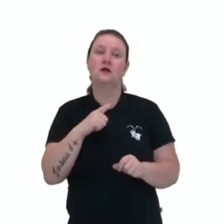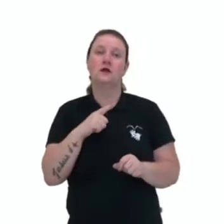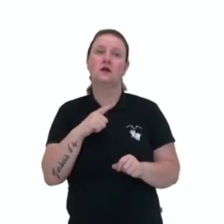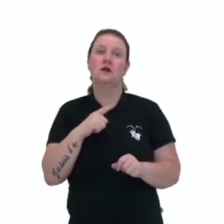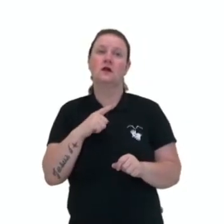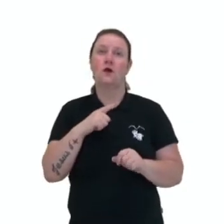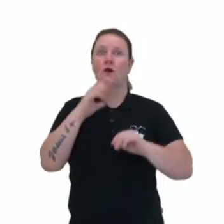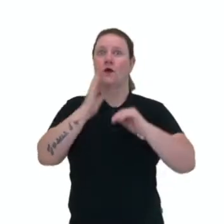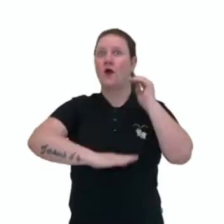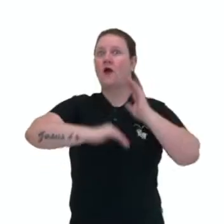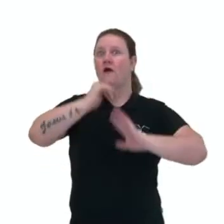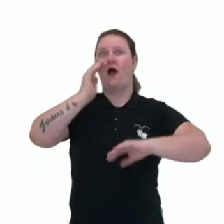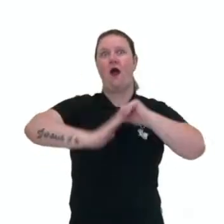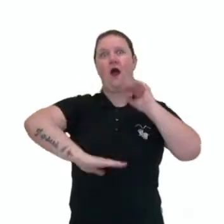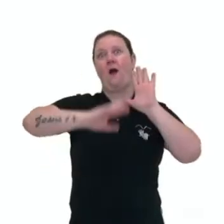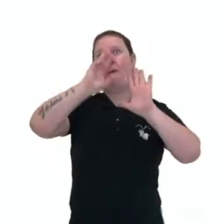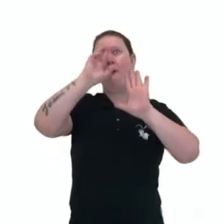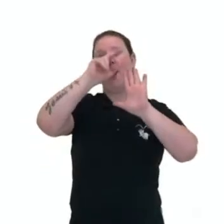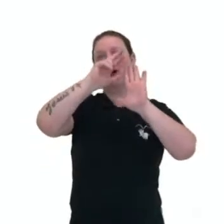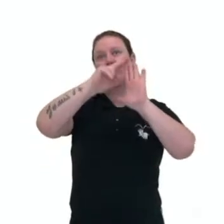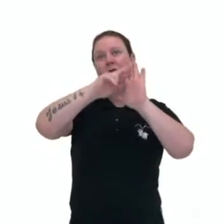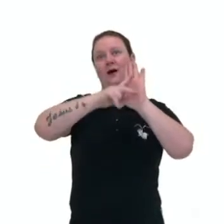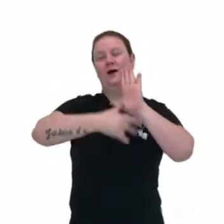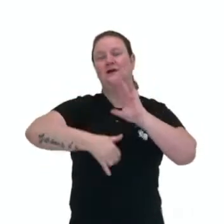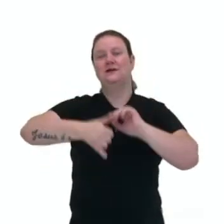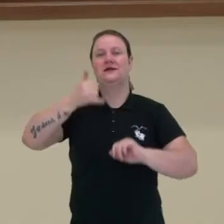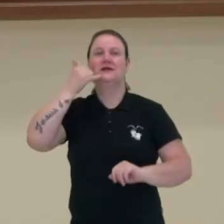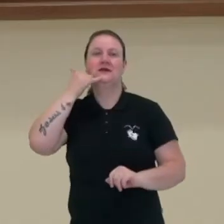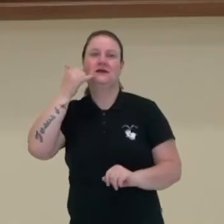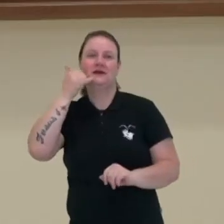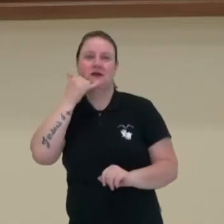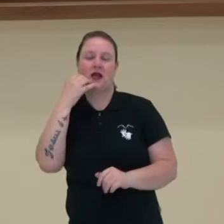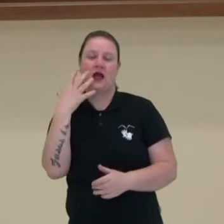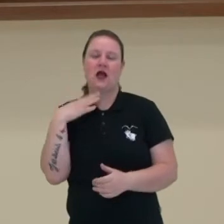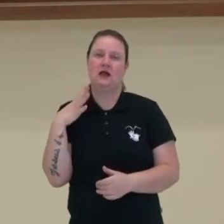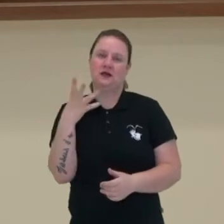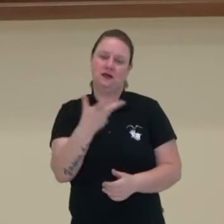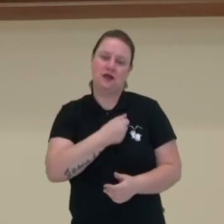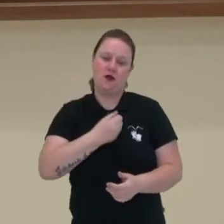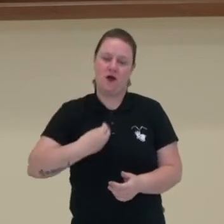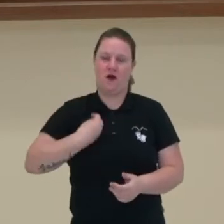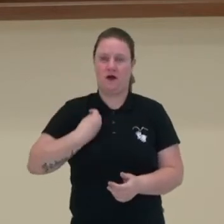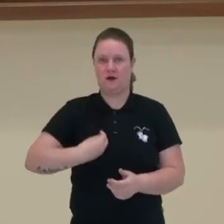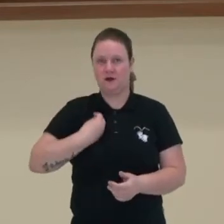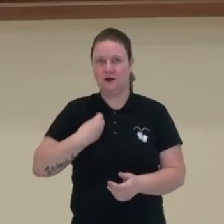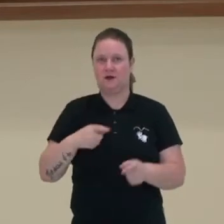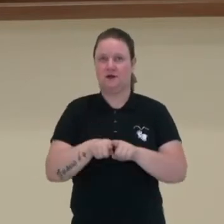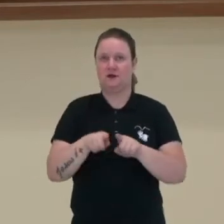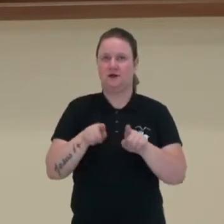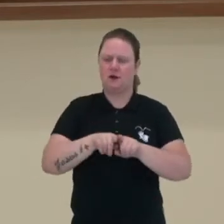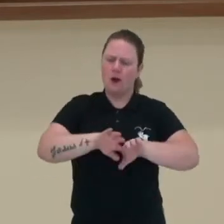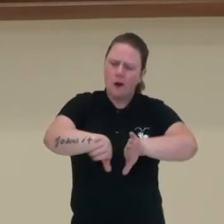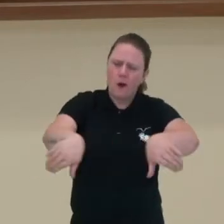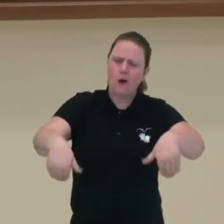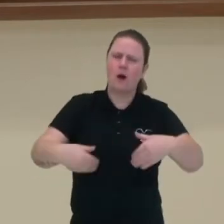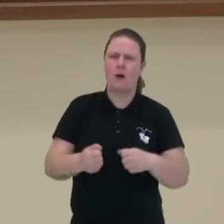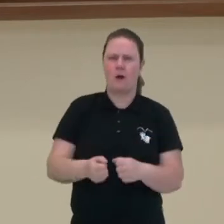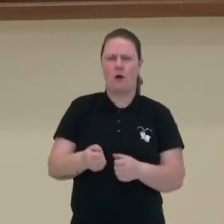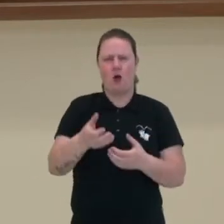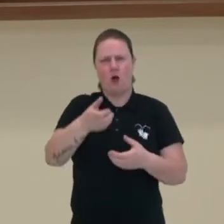Quantas profissões, não é mesmo, pessoal? Telefonista, salva-vidas, bombeiro, mergulhador,